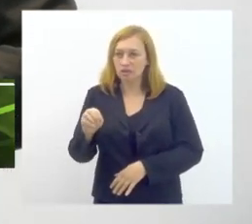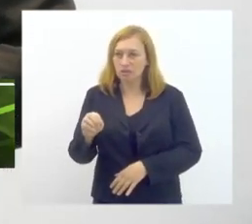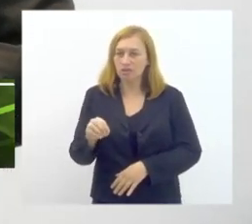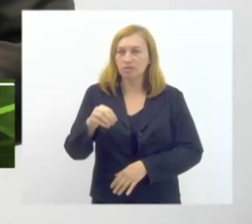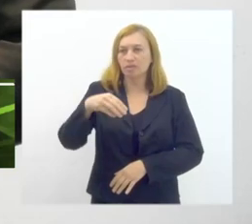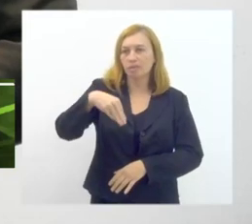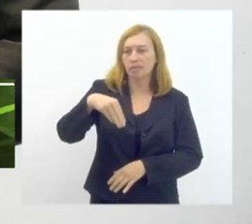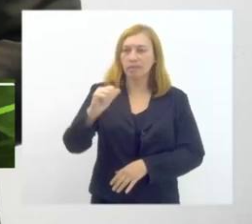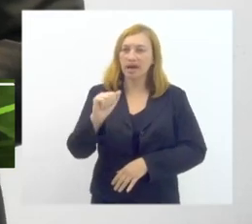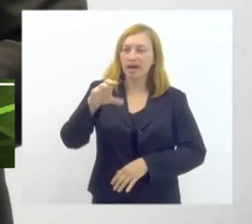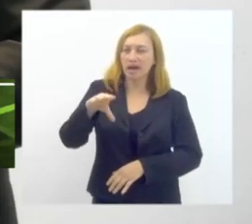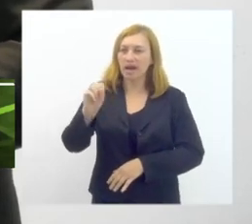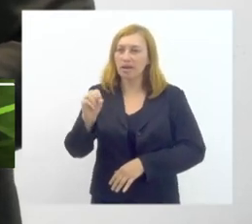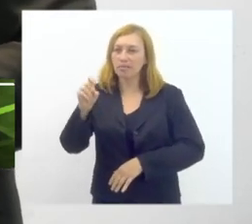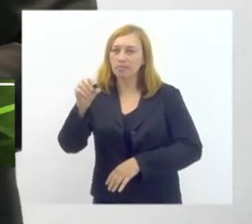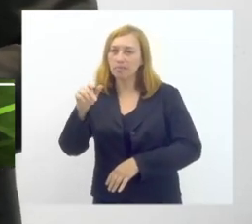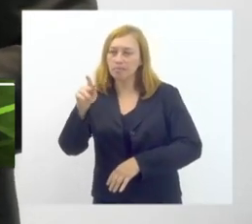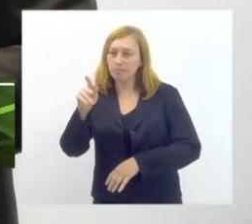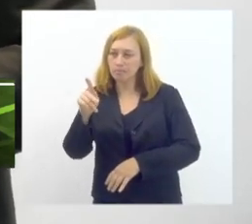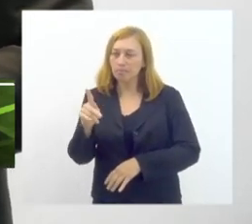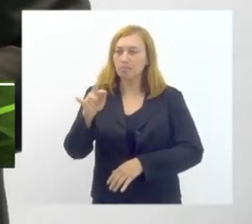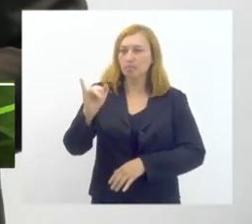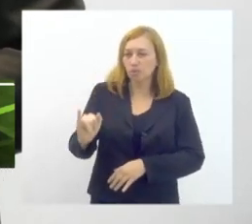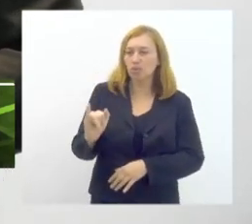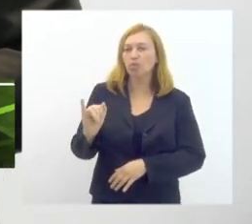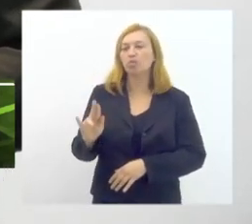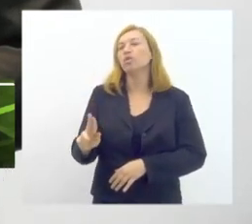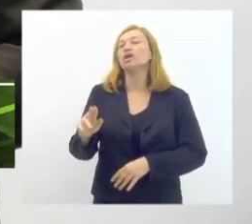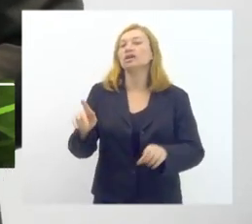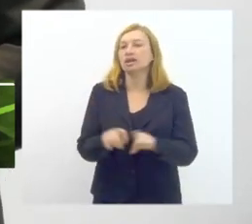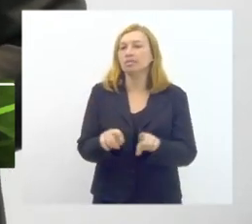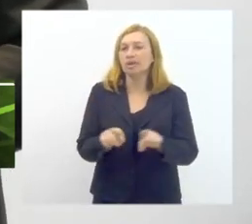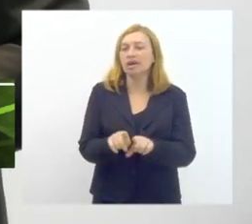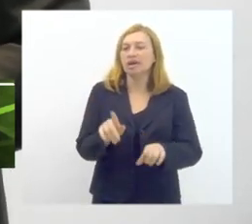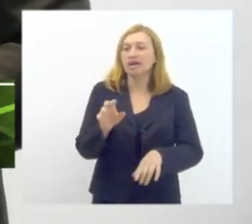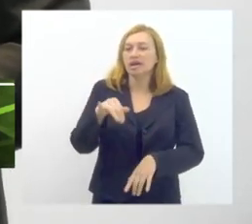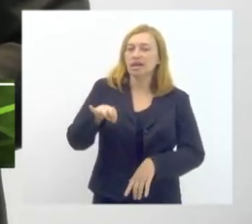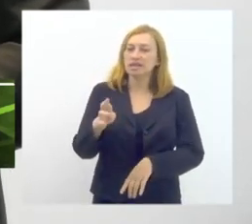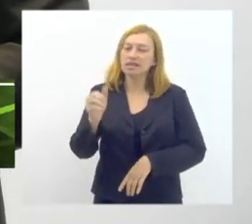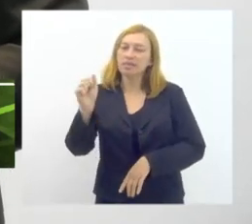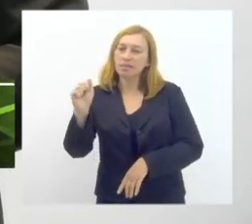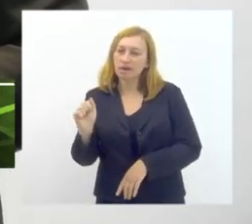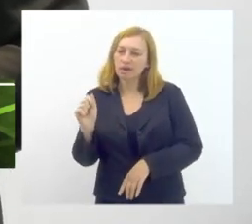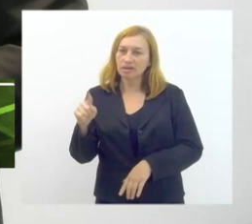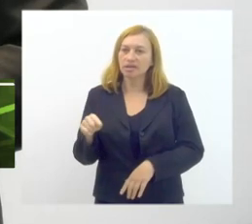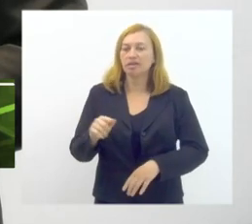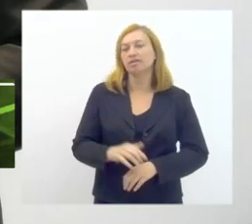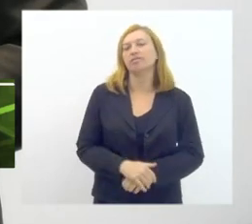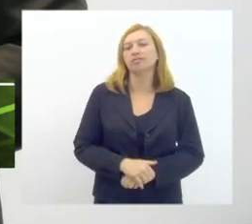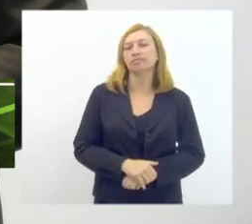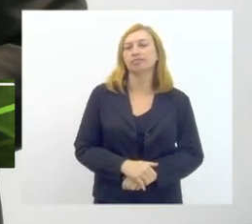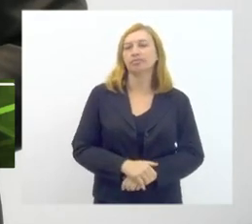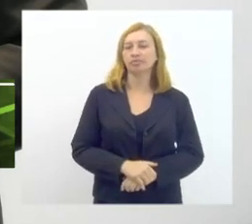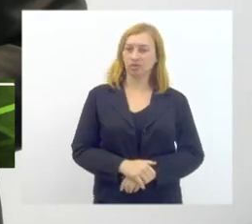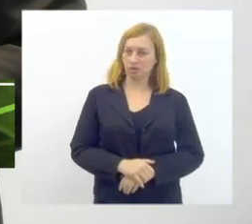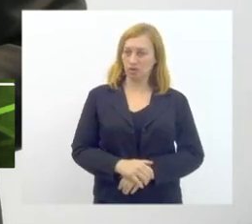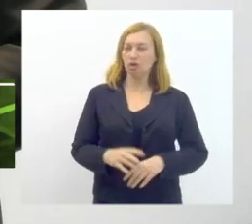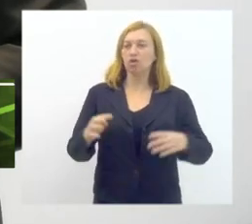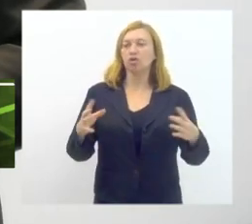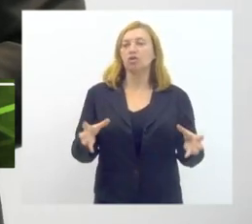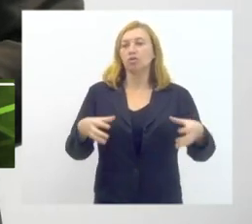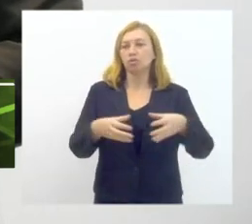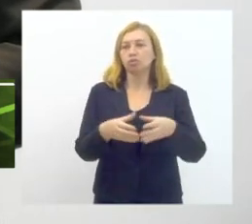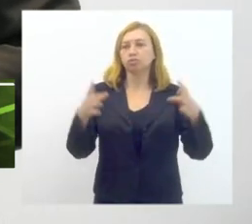Macabu, Carapebus e Quissamã, representando a FEComércio. A Câmara Técnica de Cultura e Esporte, o